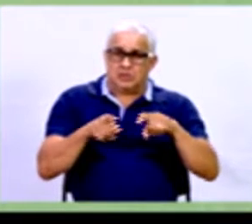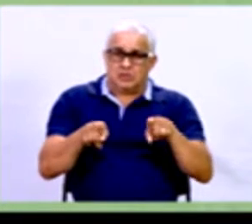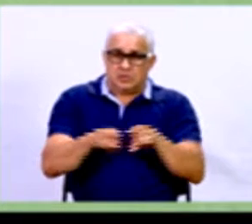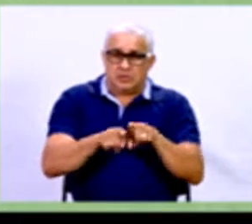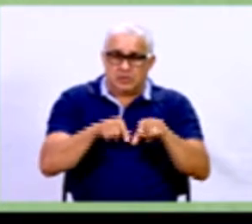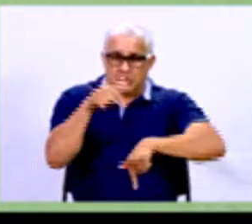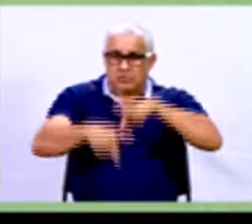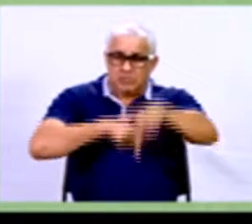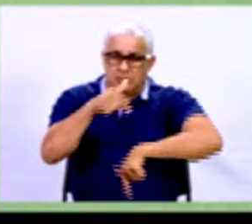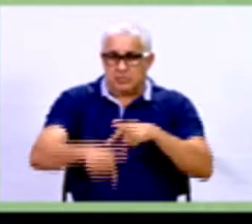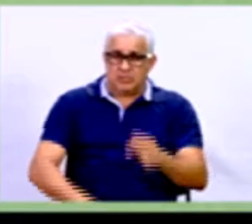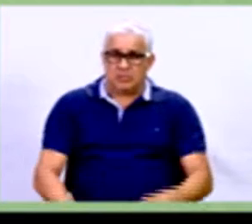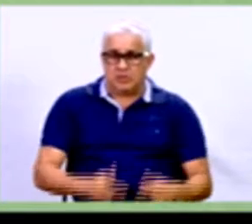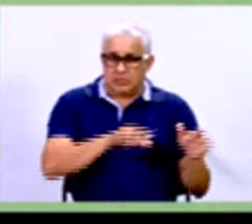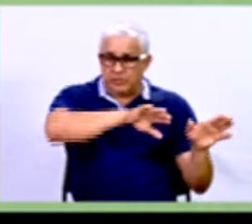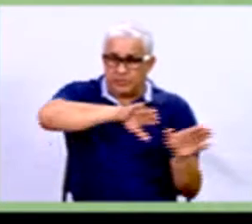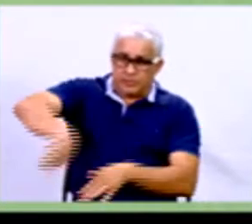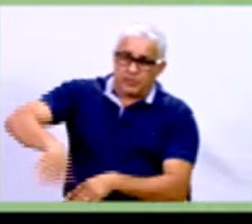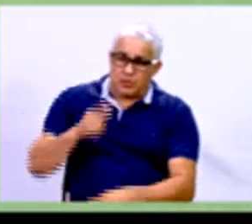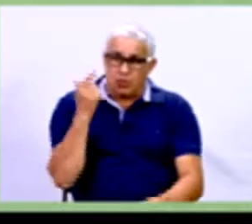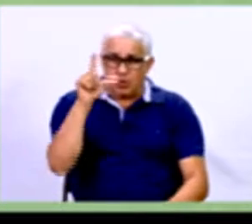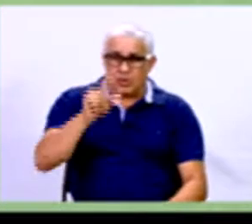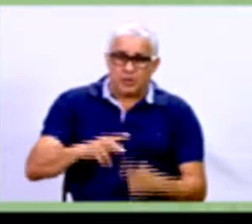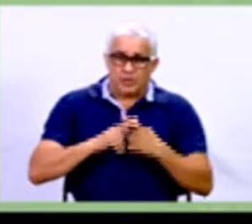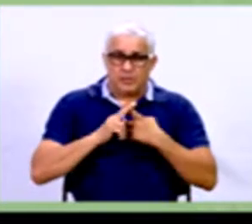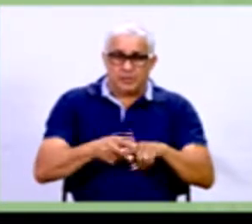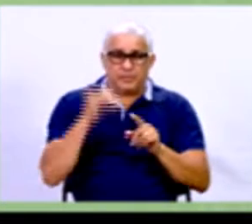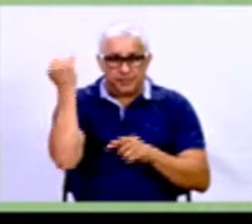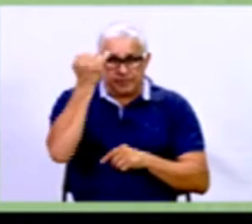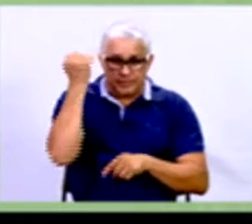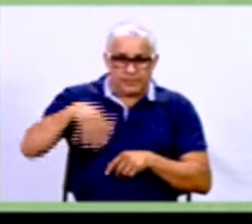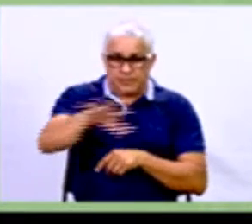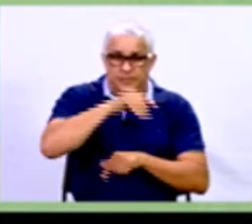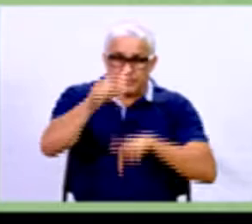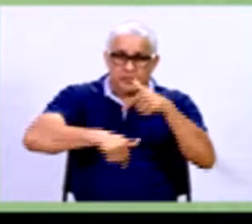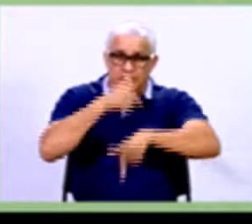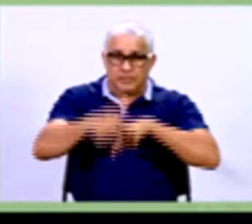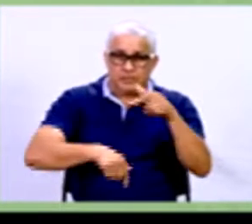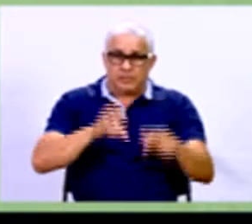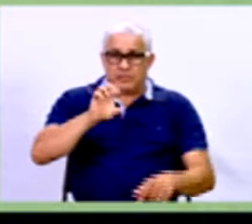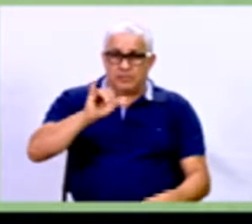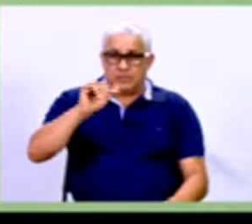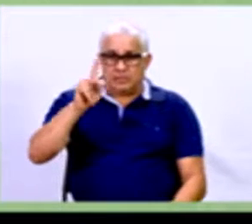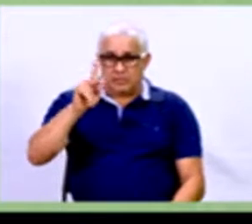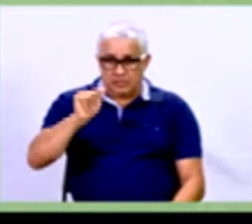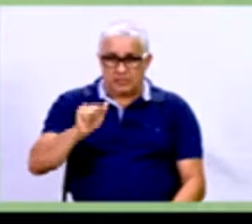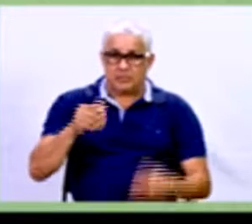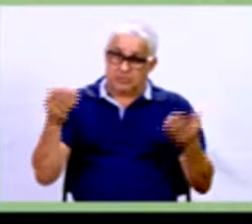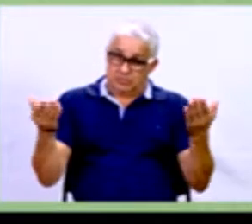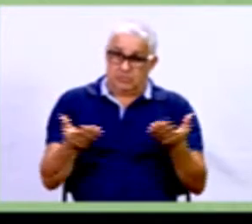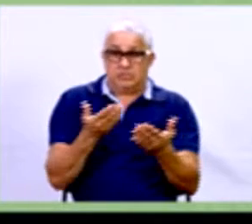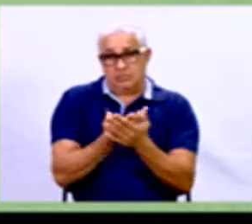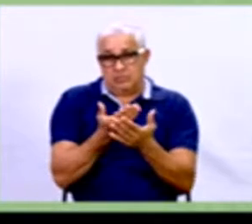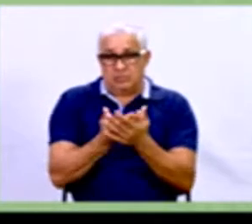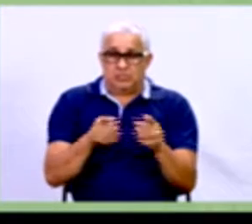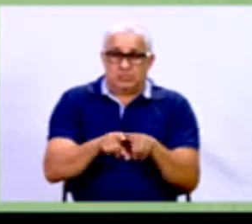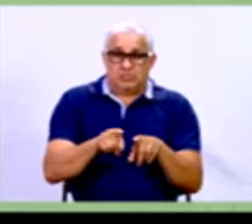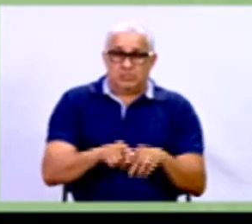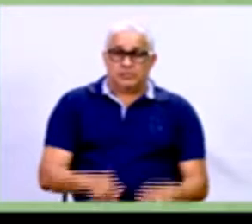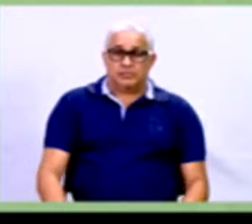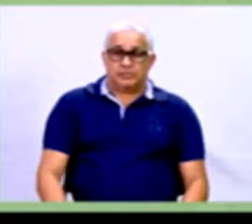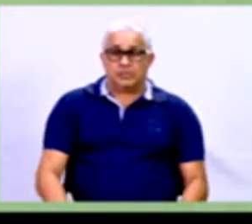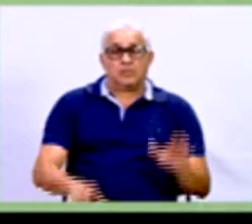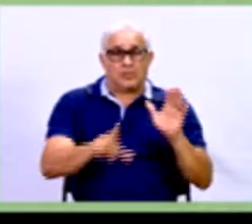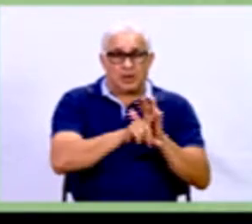outra ferramenta importante dentro do seu ambiente de trabalho é a CIPA, que nós vamos estar estudando, e dentre outras